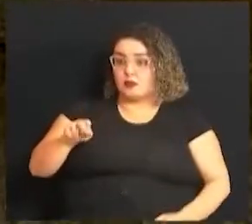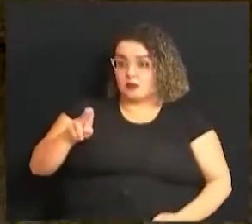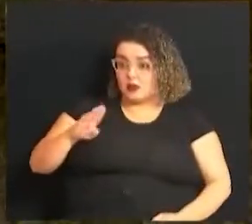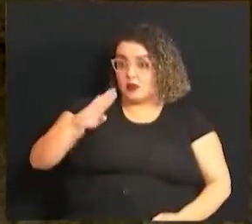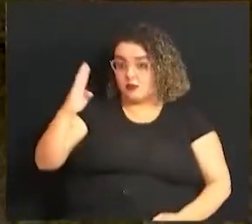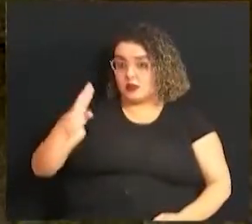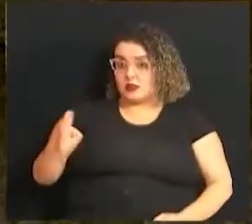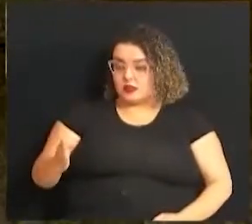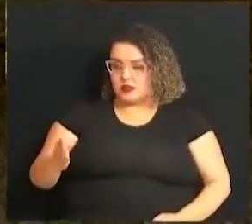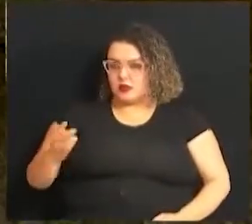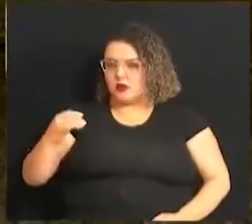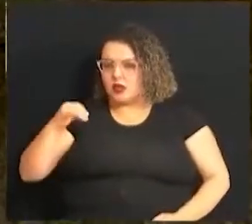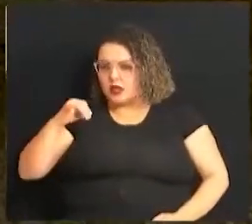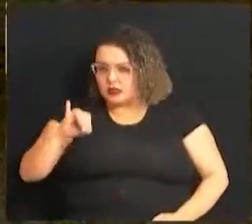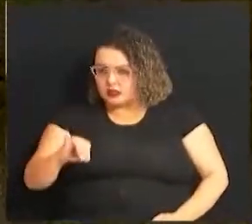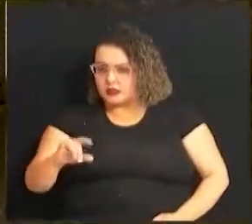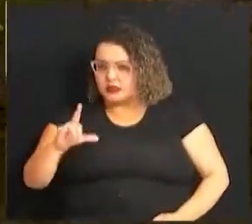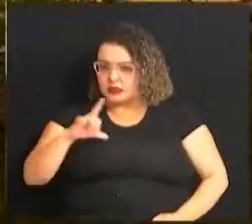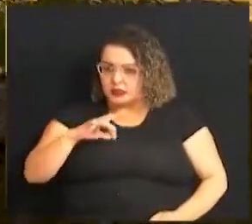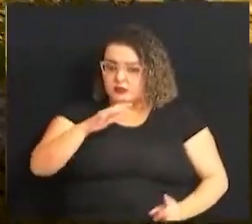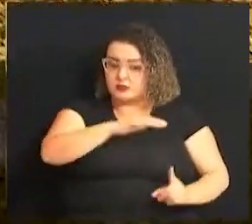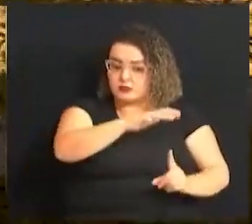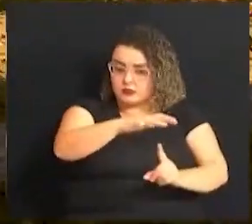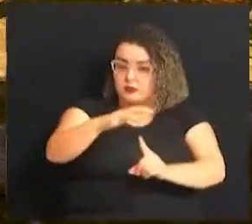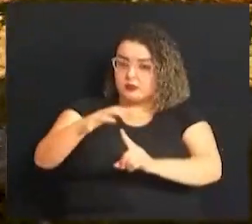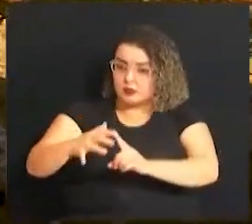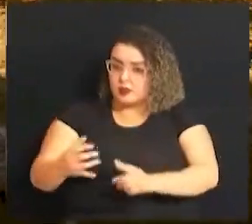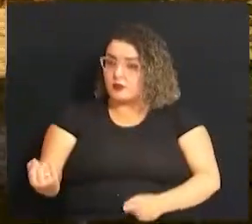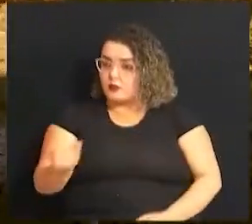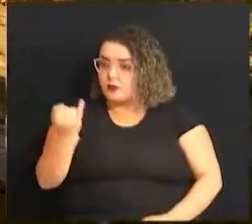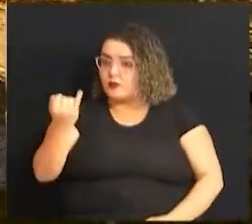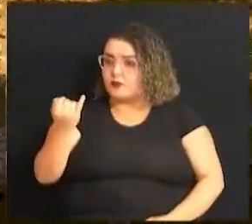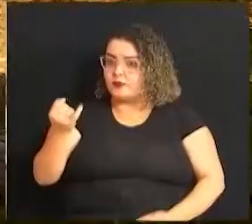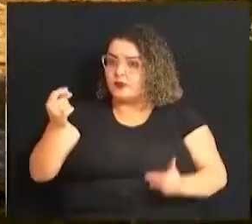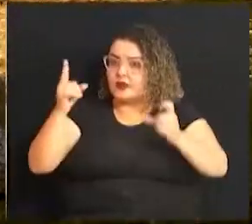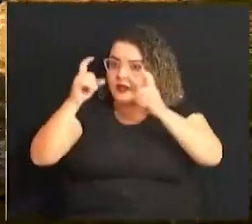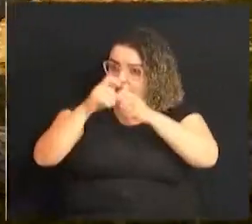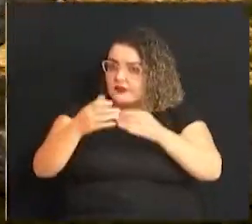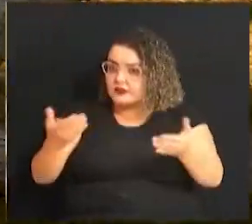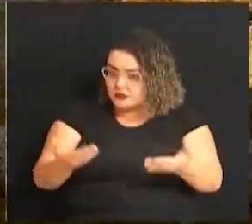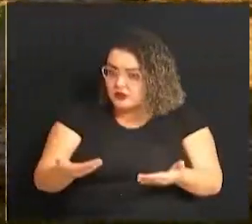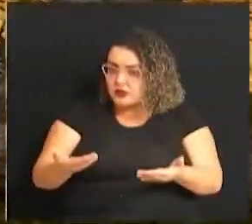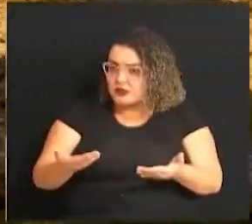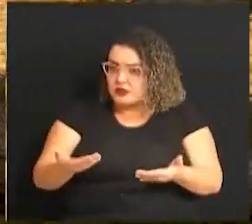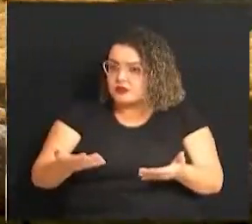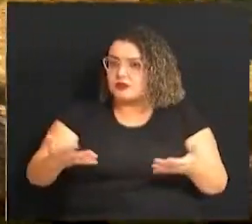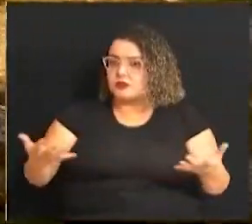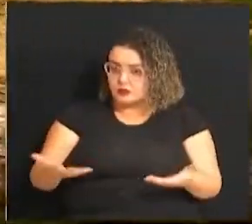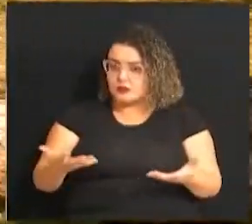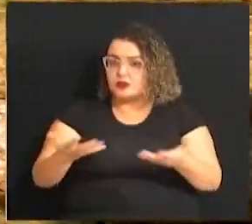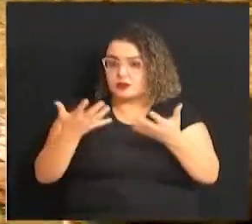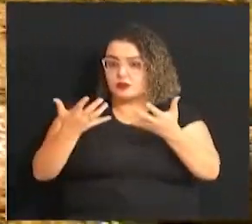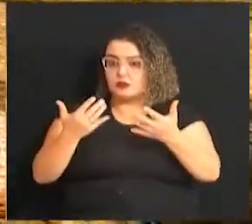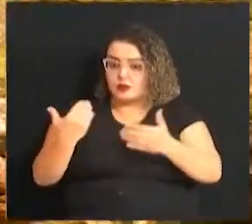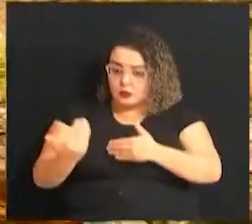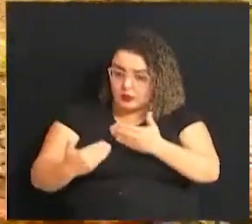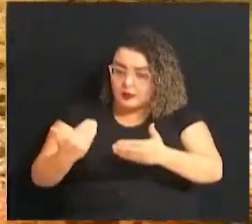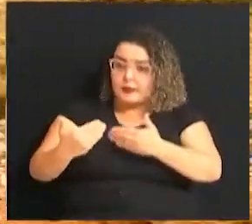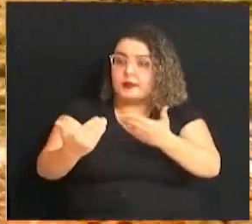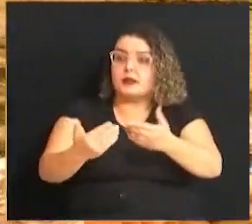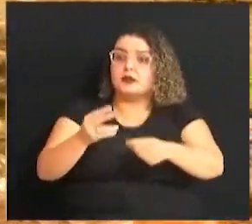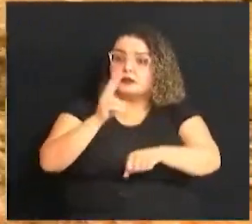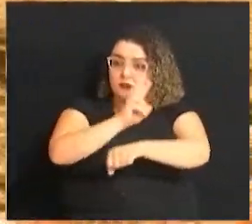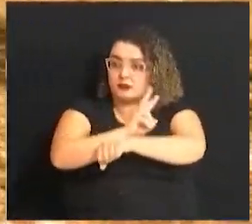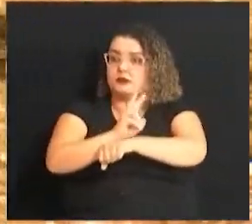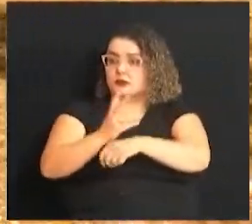tanto sobre o pau-brasil. É porque se ele tem um fator ambiental tão importante e é raro hoje em dia, então as iniciativas